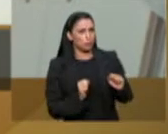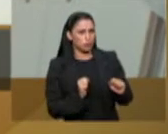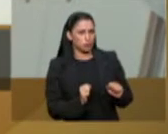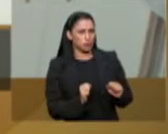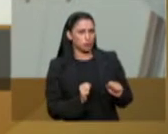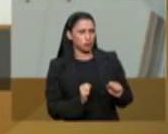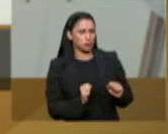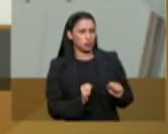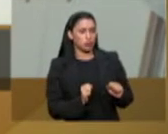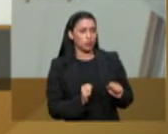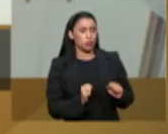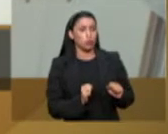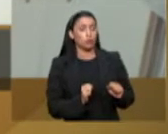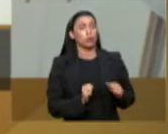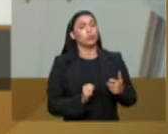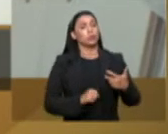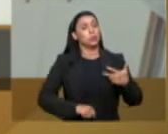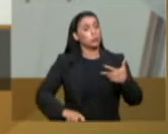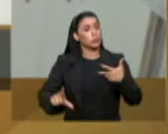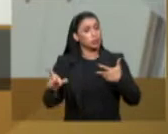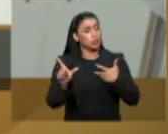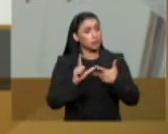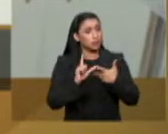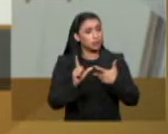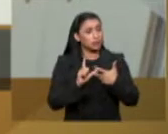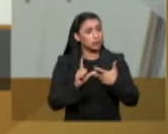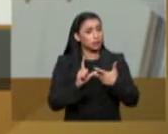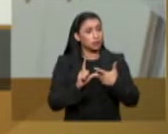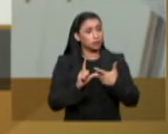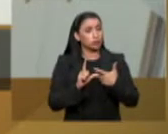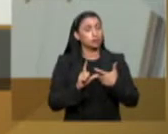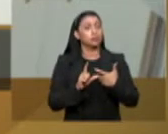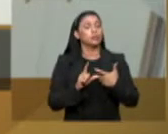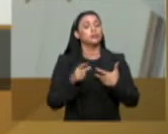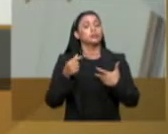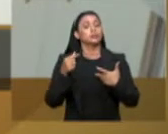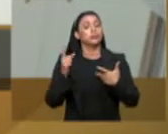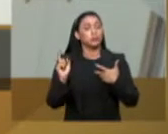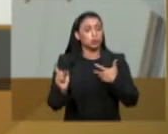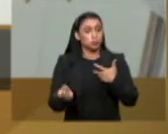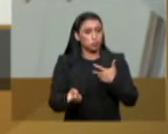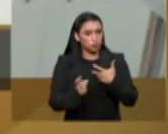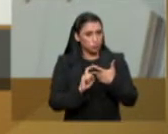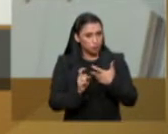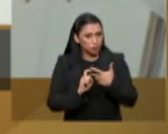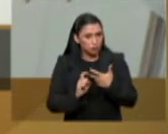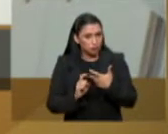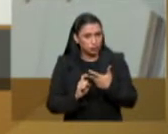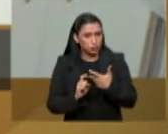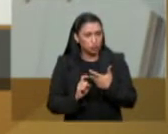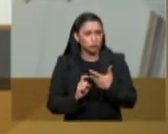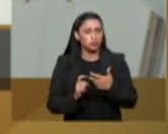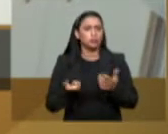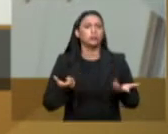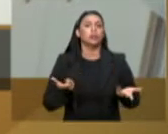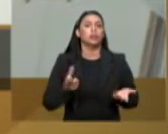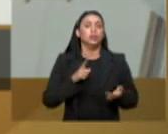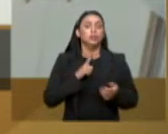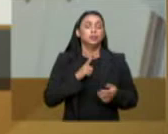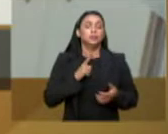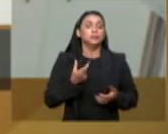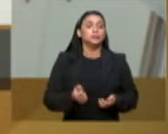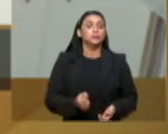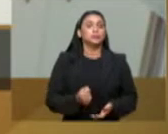o poder legislativo confira ao poder executivo, em benefício dos contribuintes,